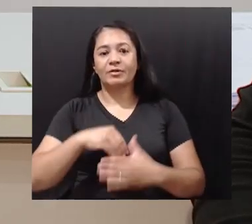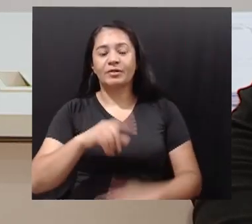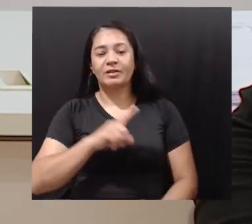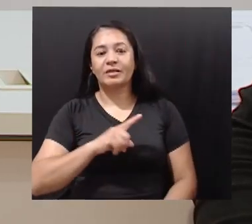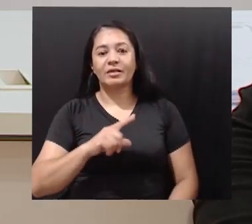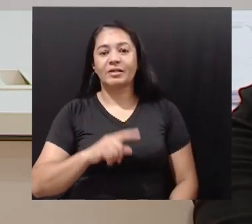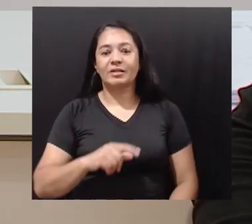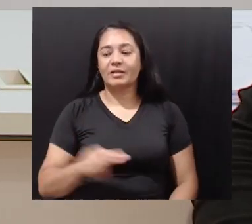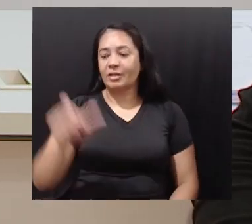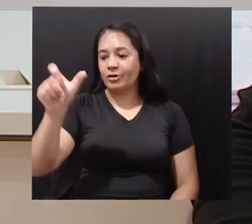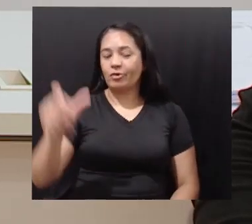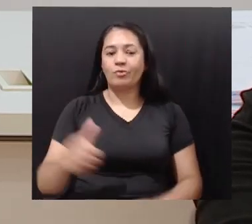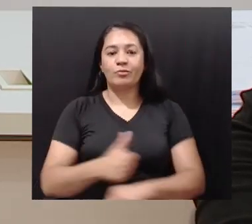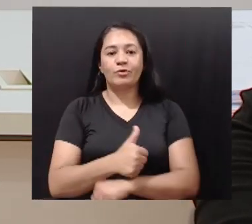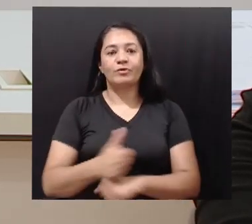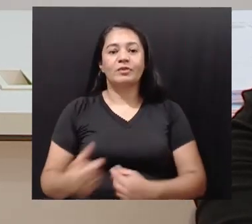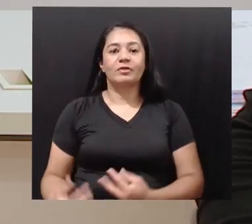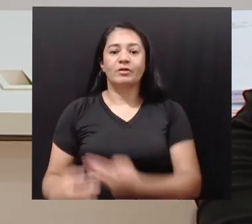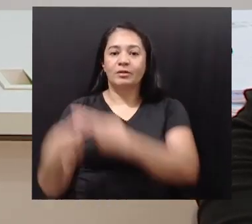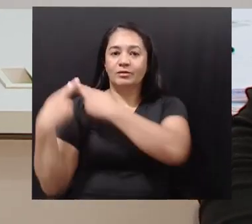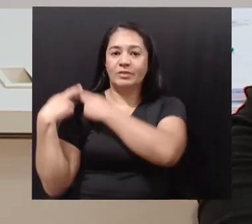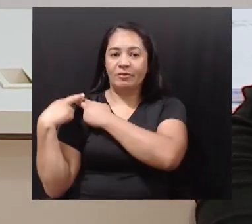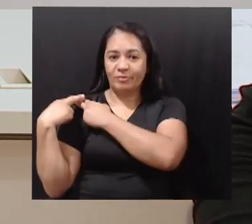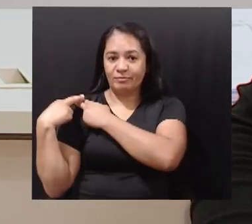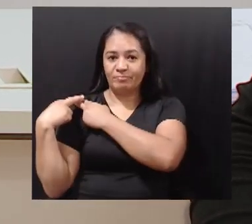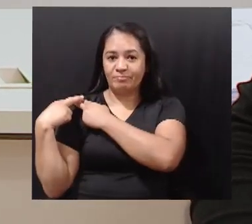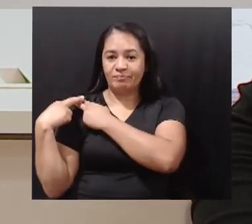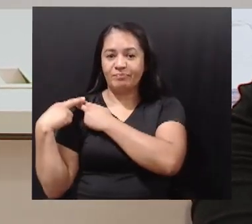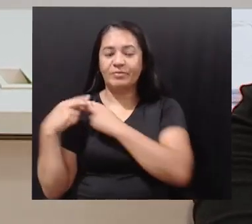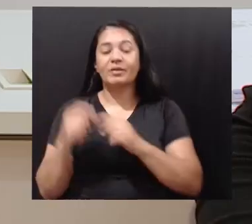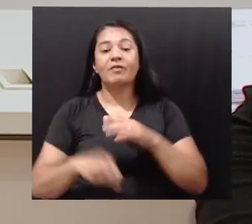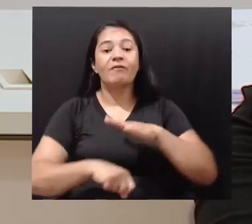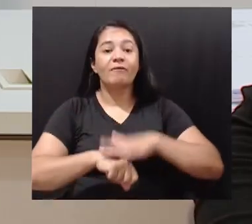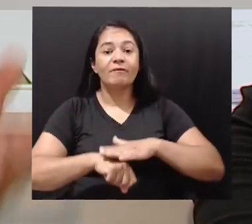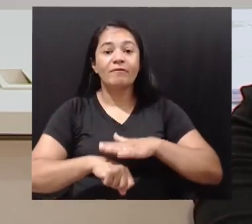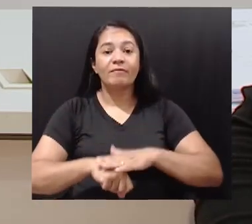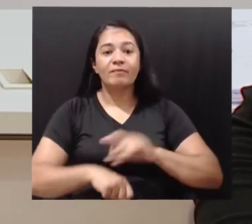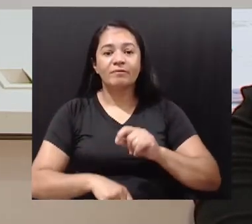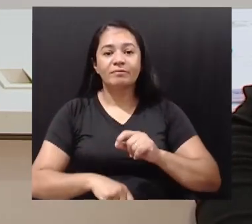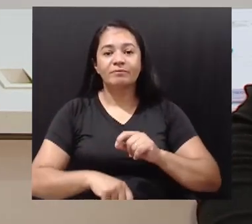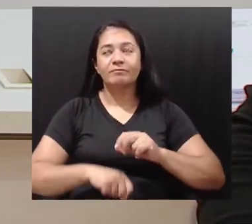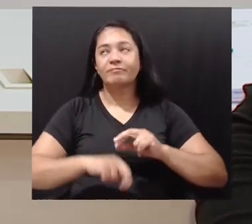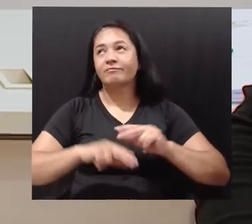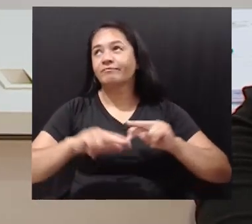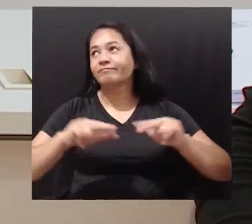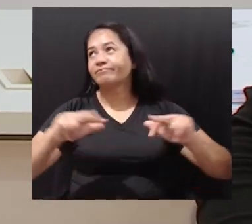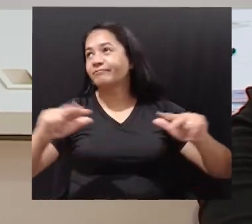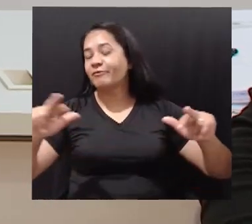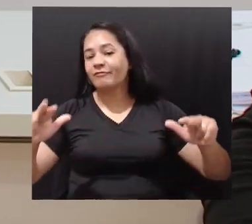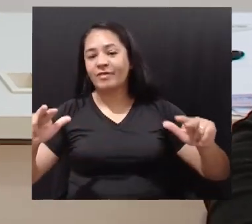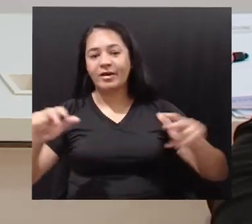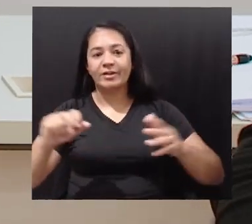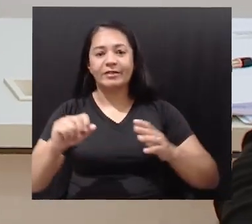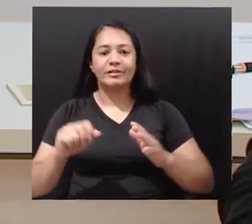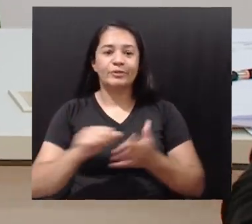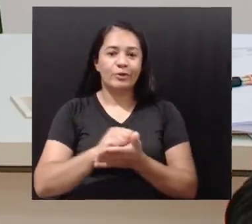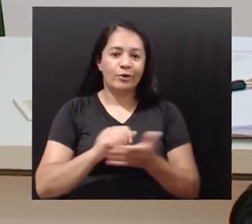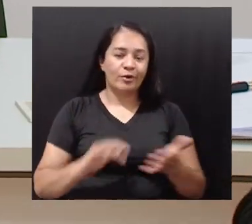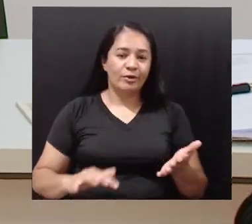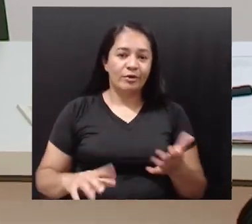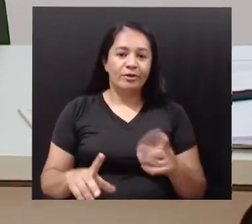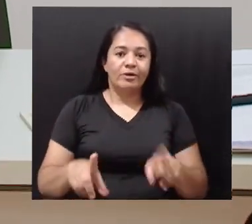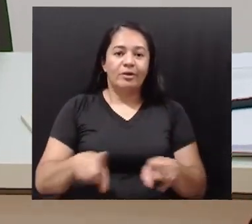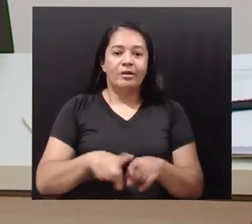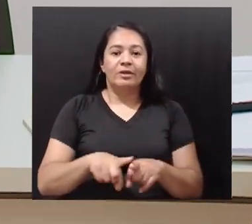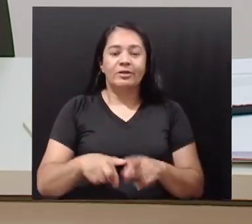encarregado, uma figura responsável por fazer, entre diversas atribuições, a